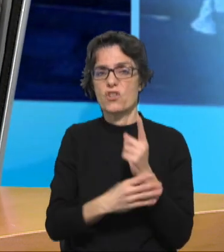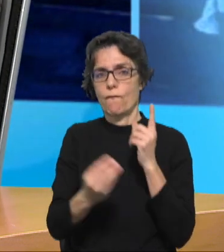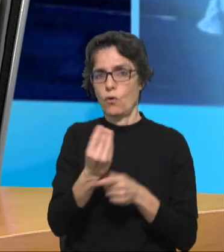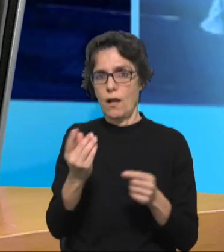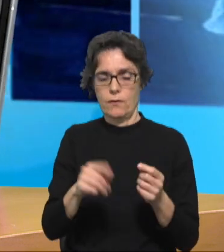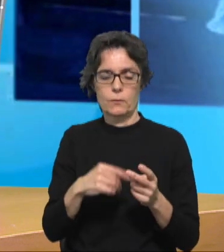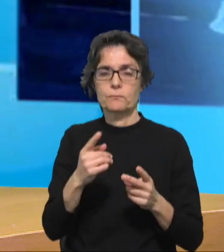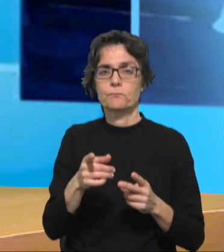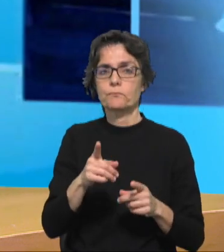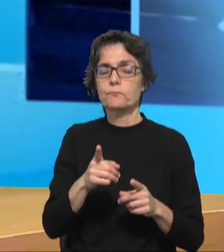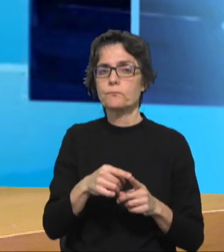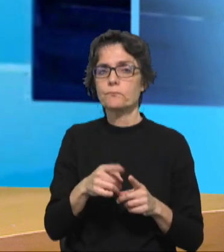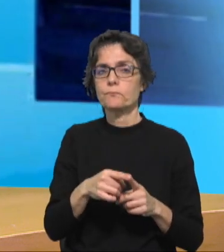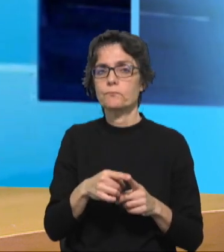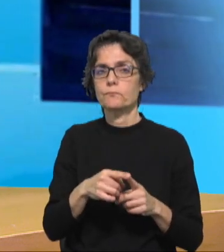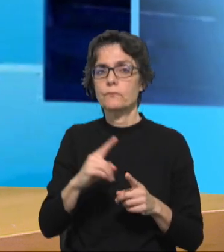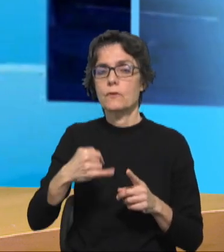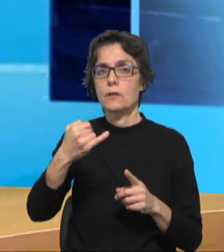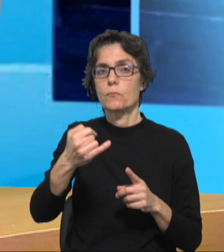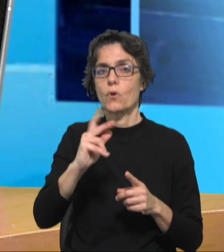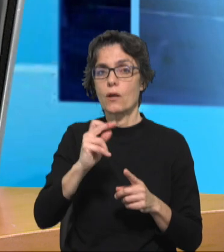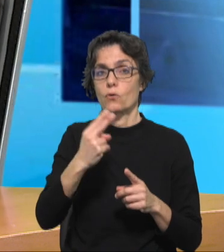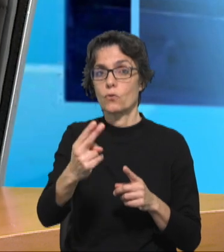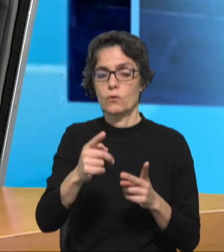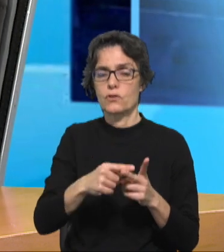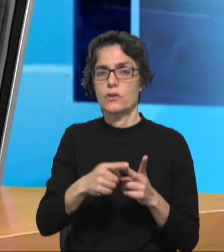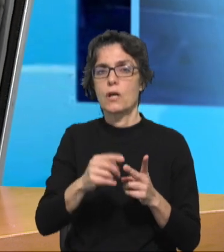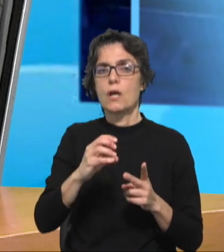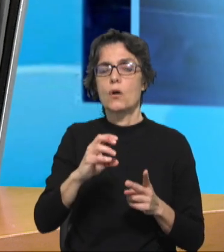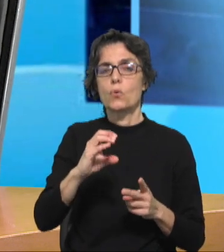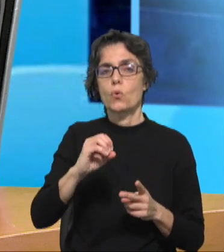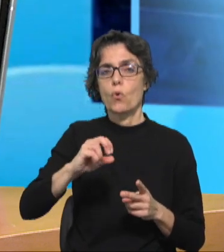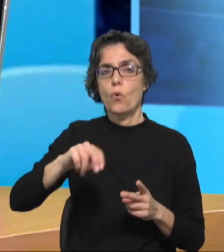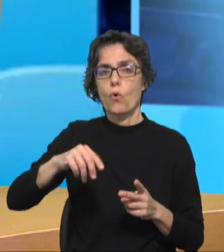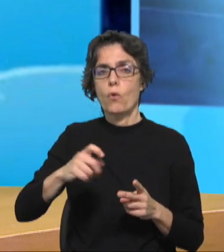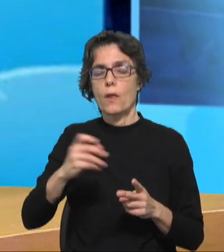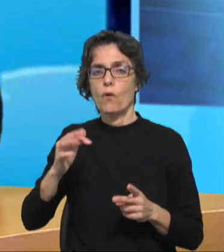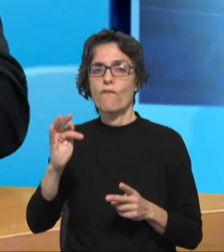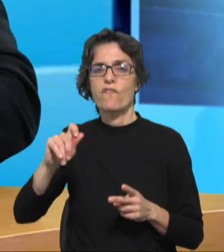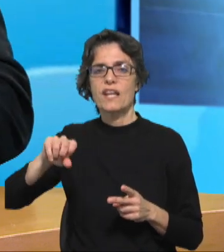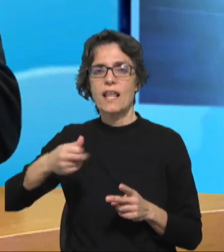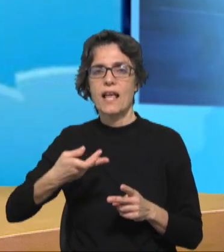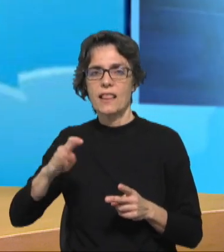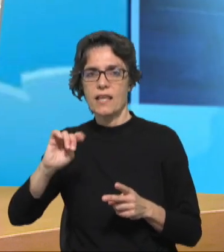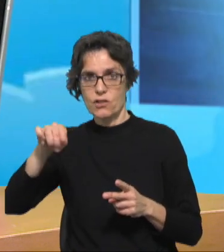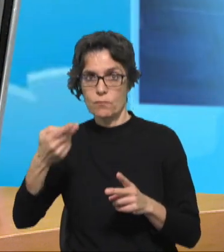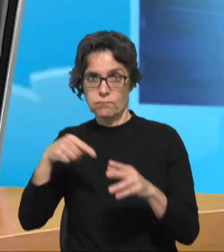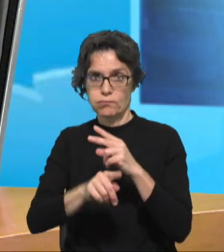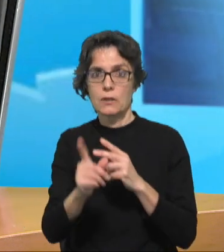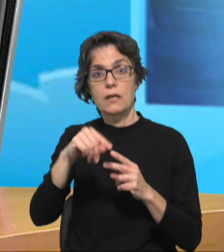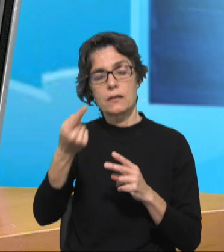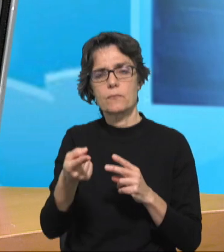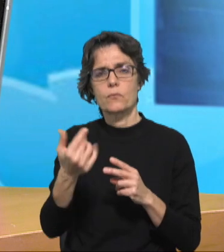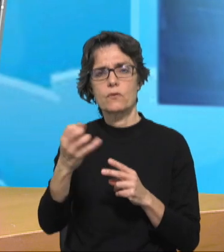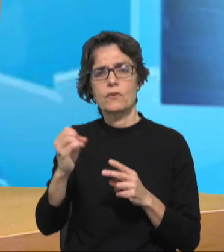ele teve só 2 anos, entrou o Sr. Cónego Fernandes e depois assumiu já durante quase 20 anos